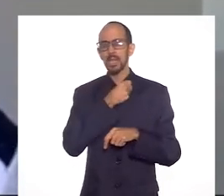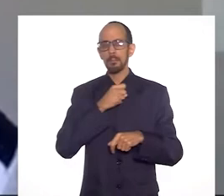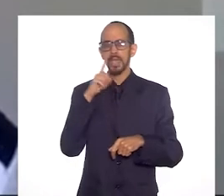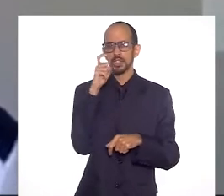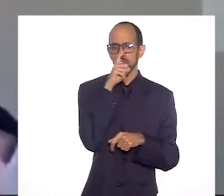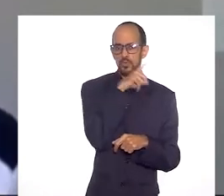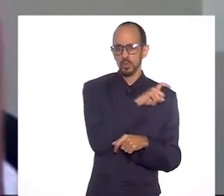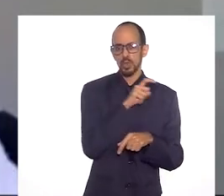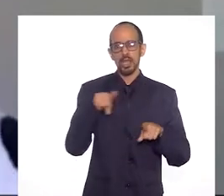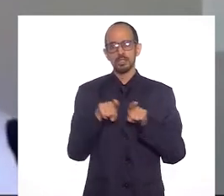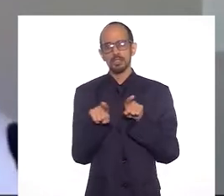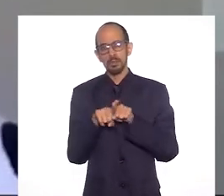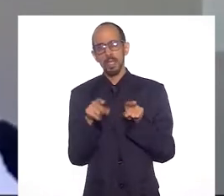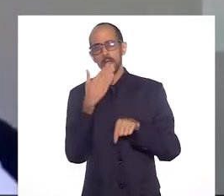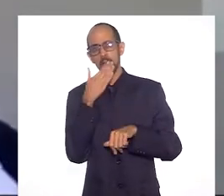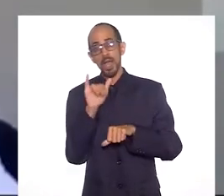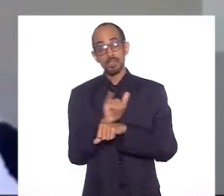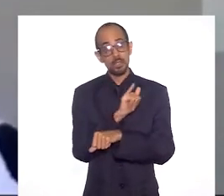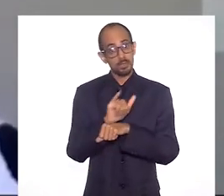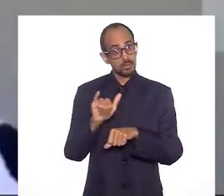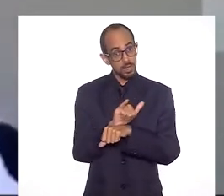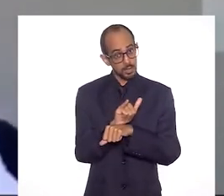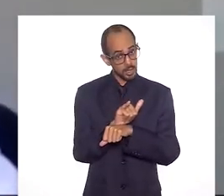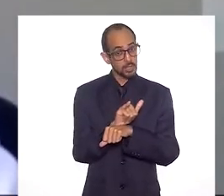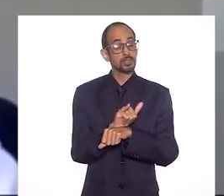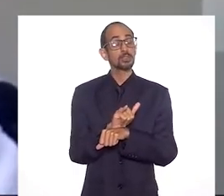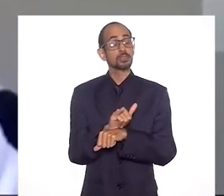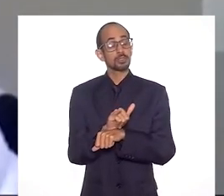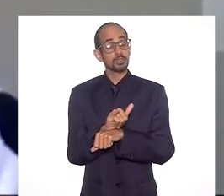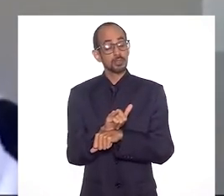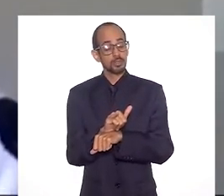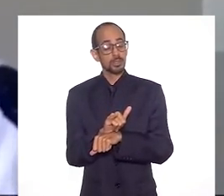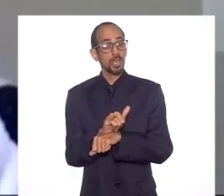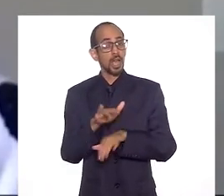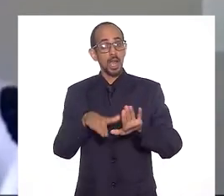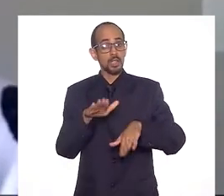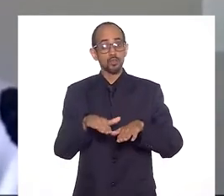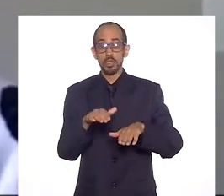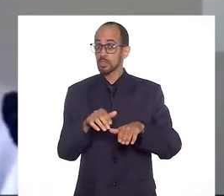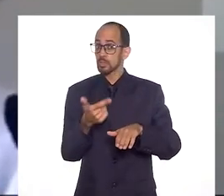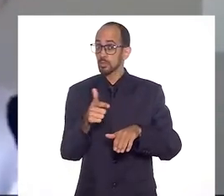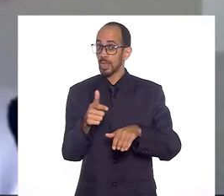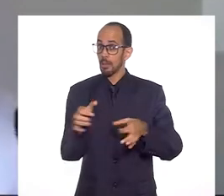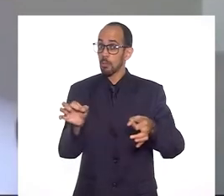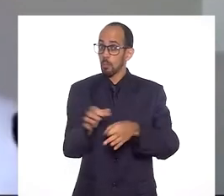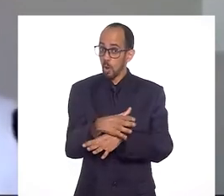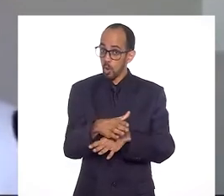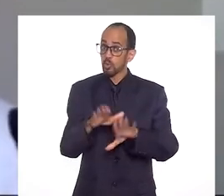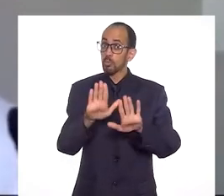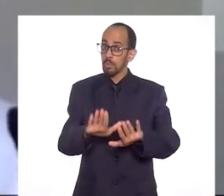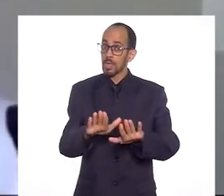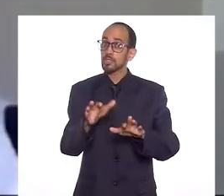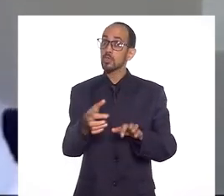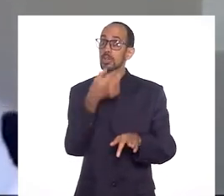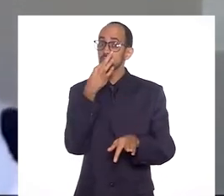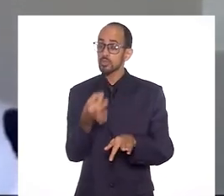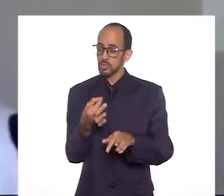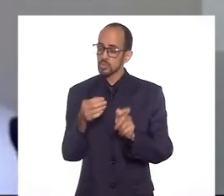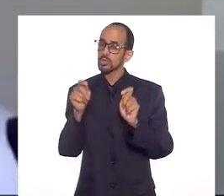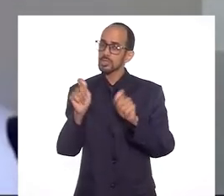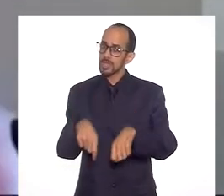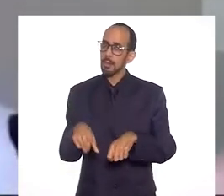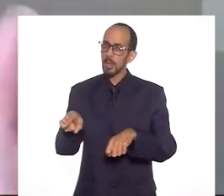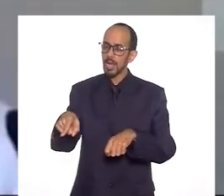dificuldades, talvez em ferramentas e informações que nem sempre eles têm ali pronto, mas que com essa dica eles já